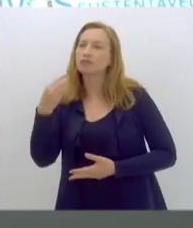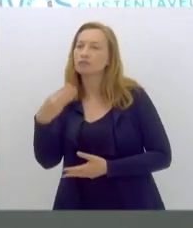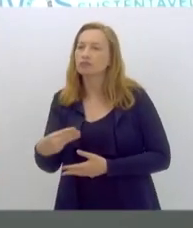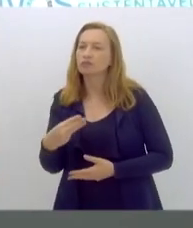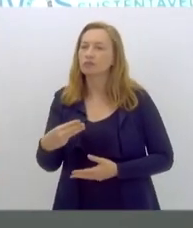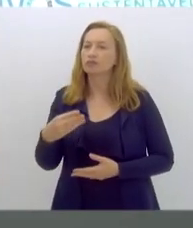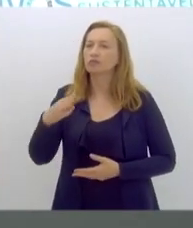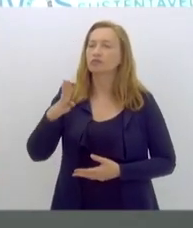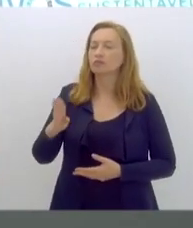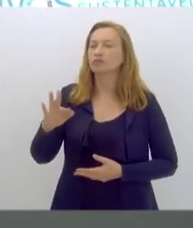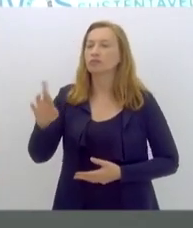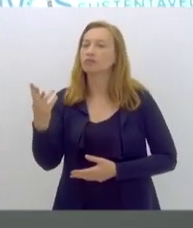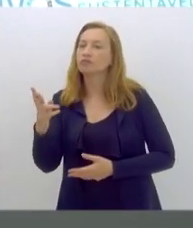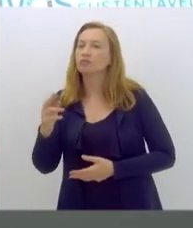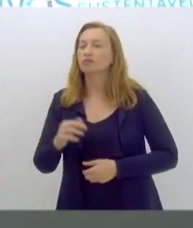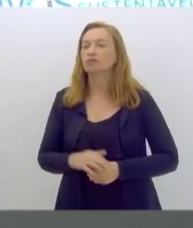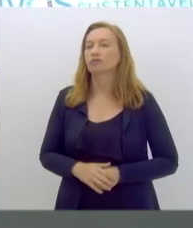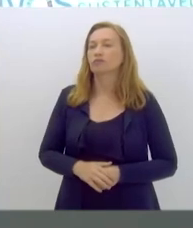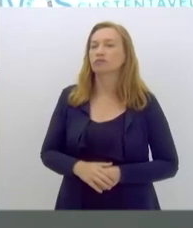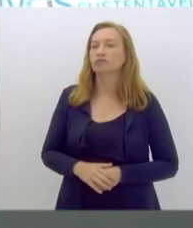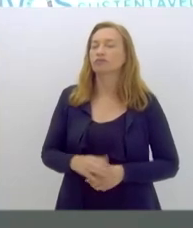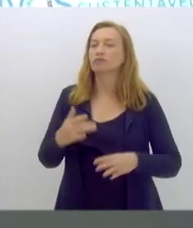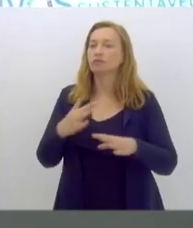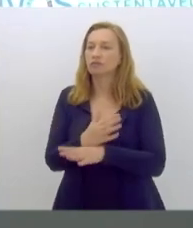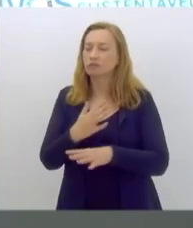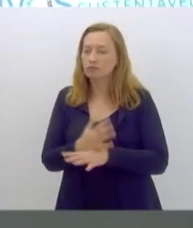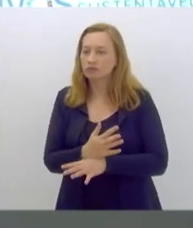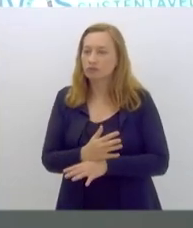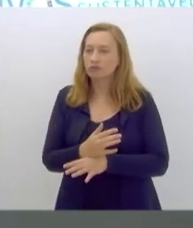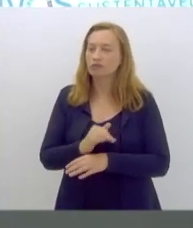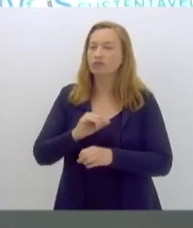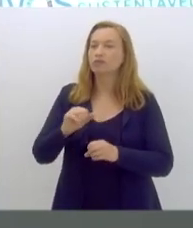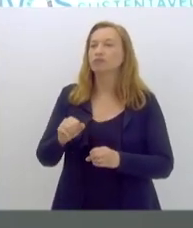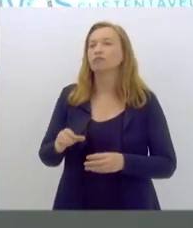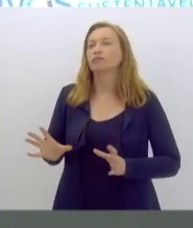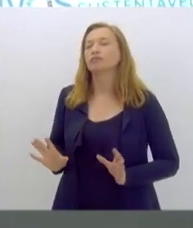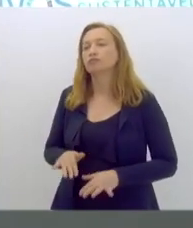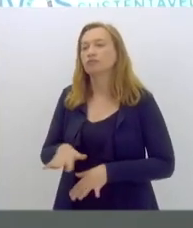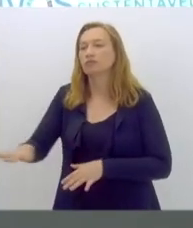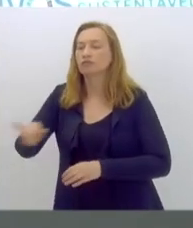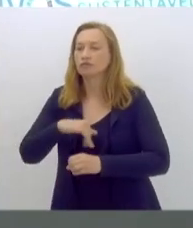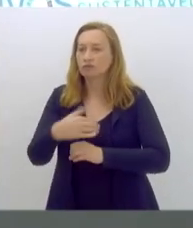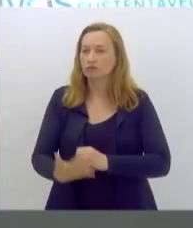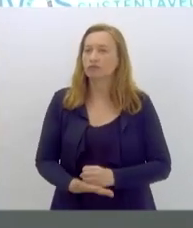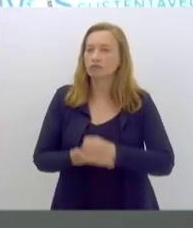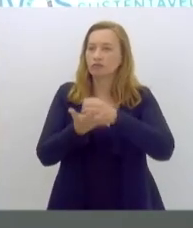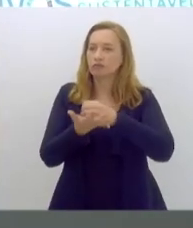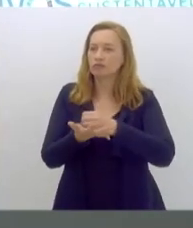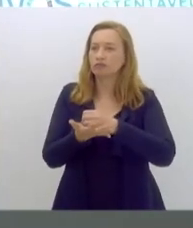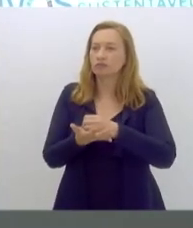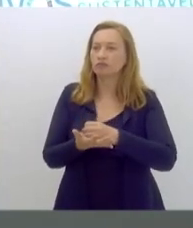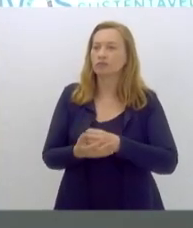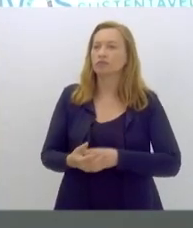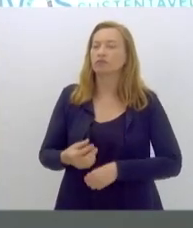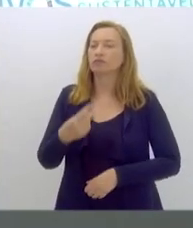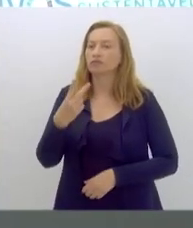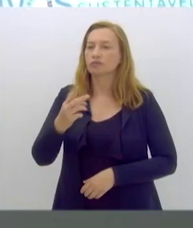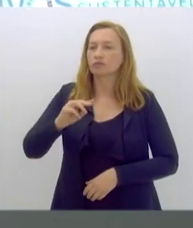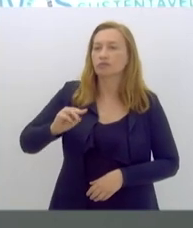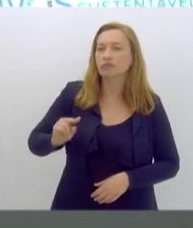bilhões cidades e comunidades sustentáveis 2 bilhões e educação